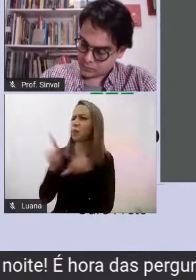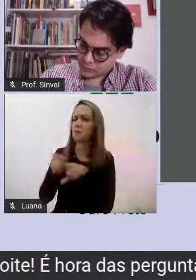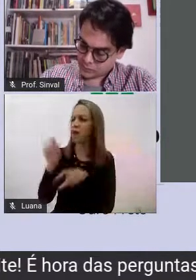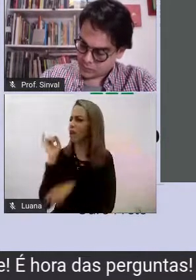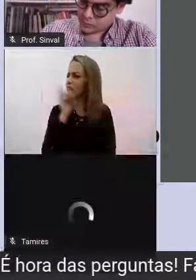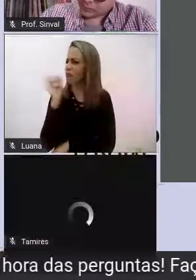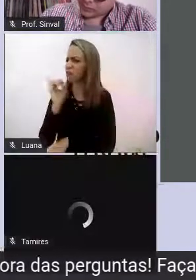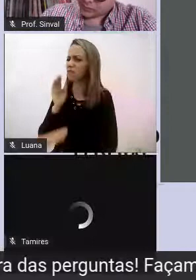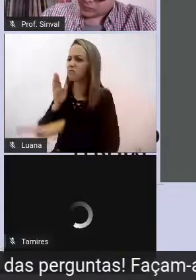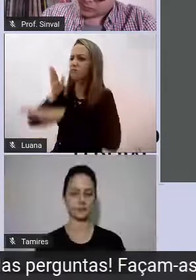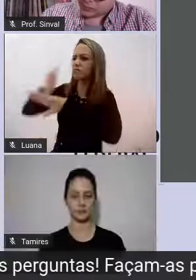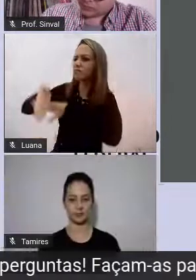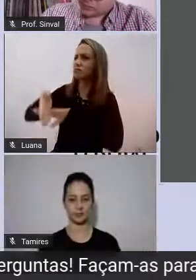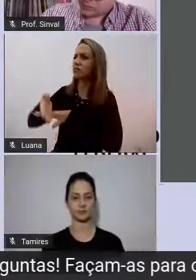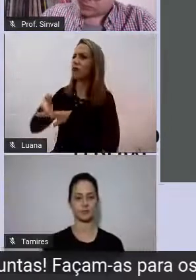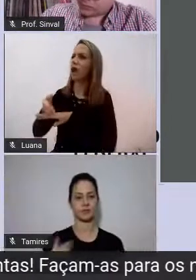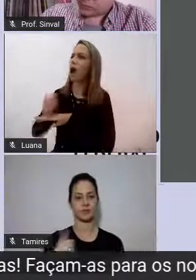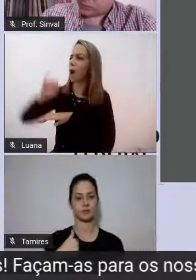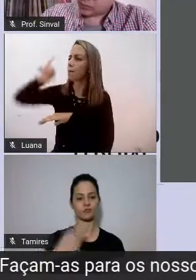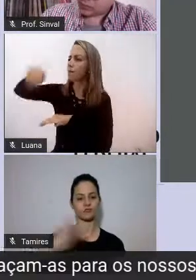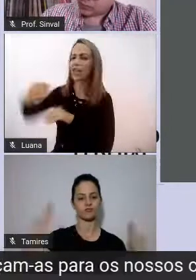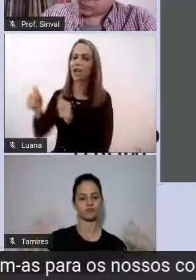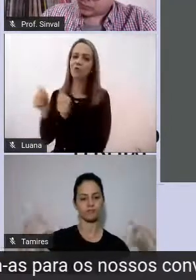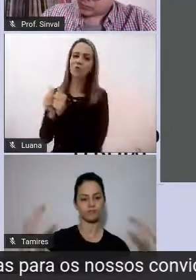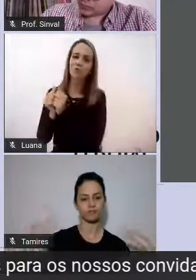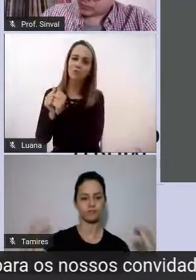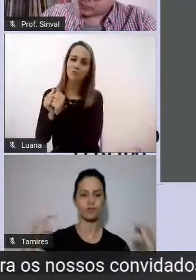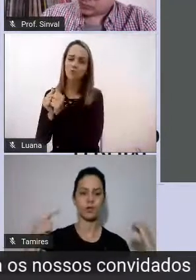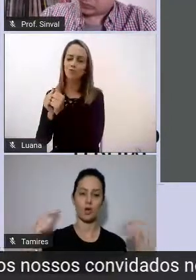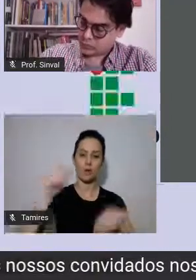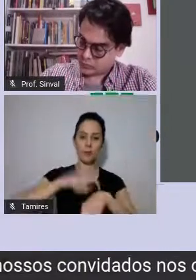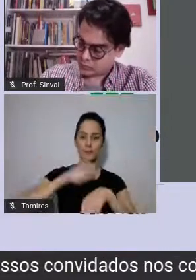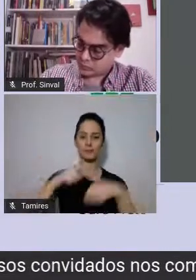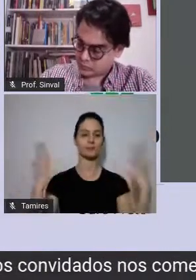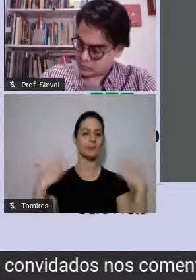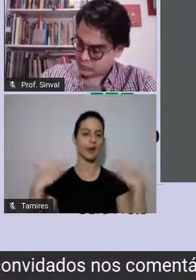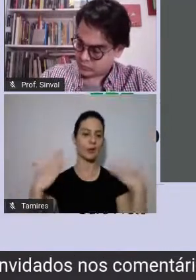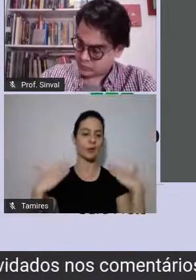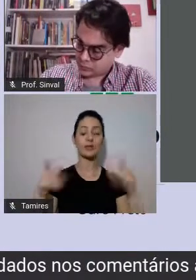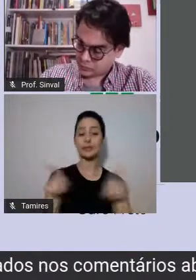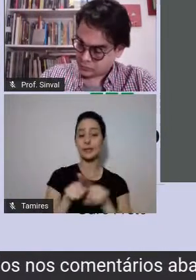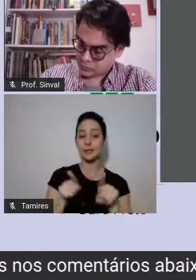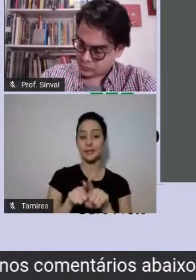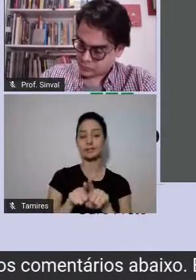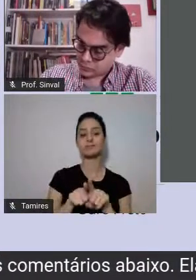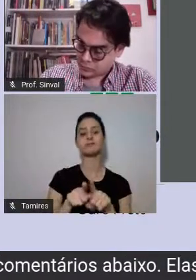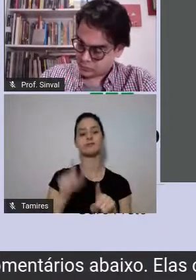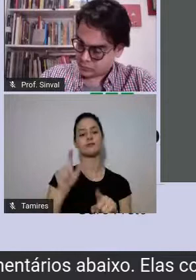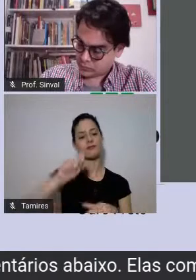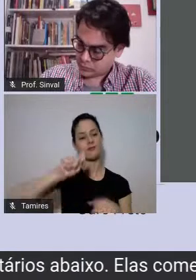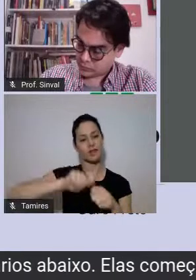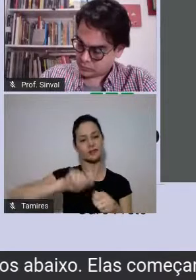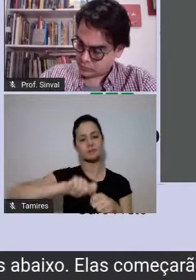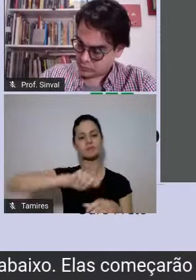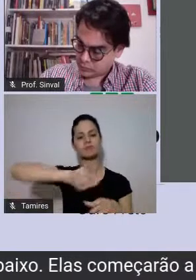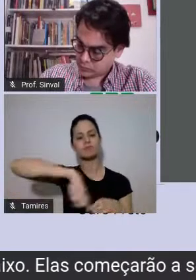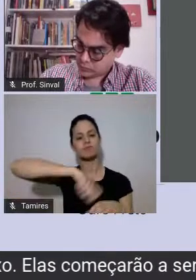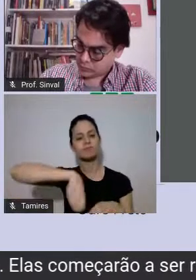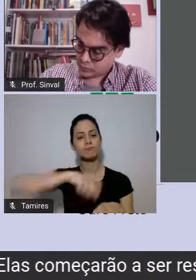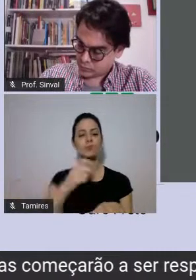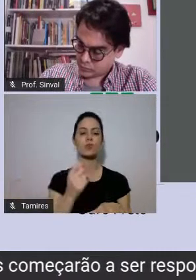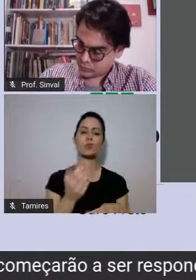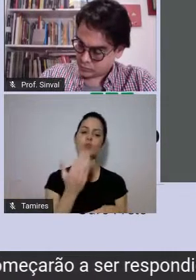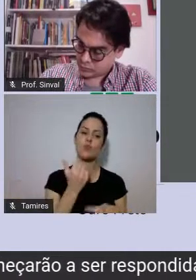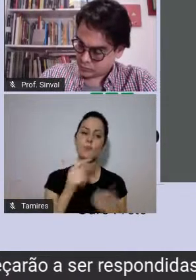com seus afeiçoados, né, durante o verão. E também para fazerem merendas, para